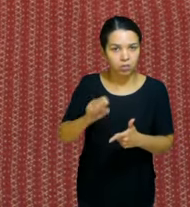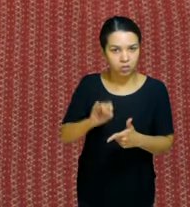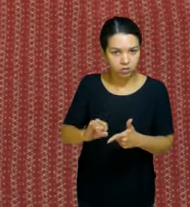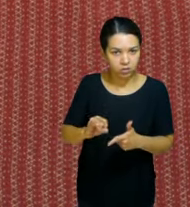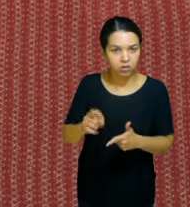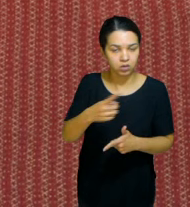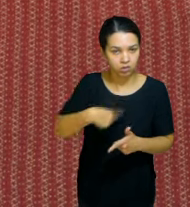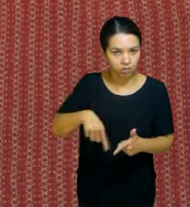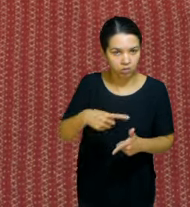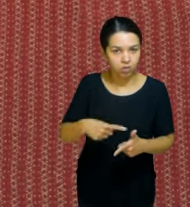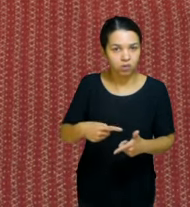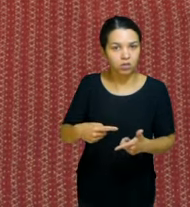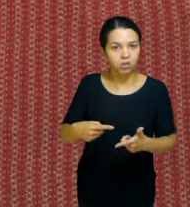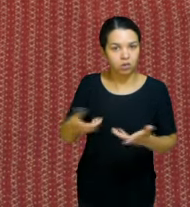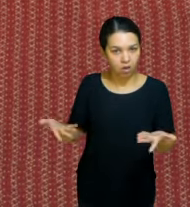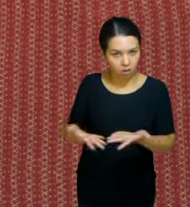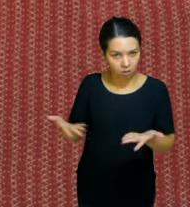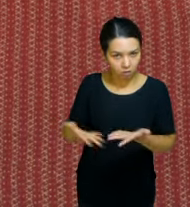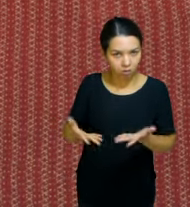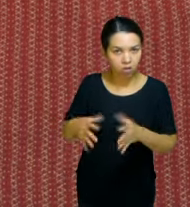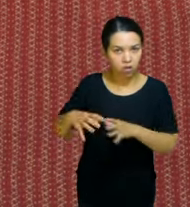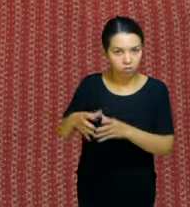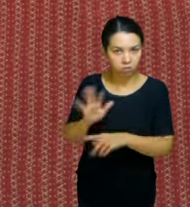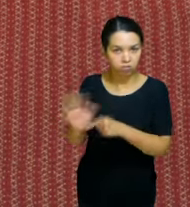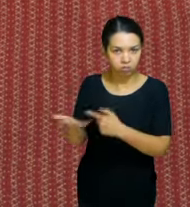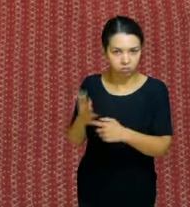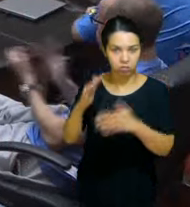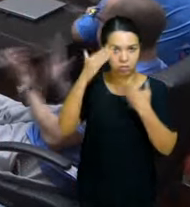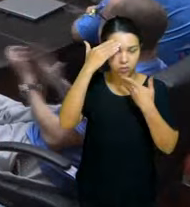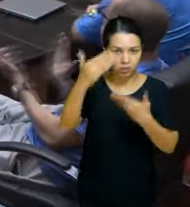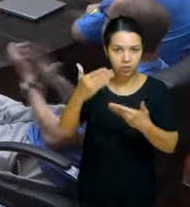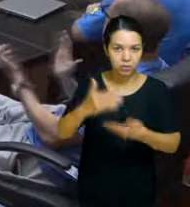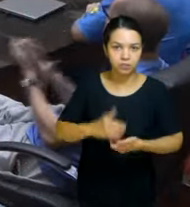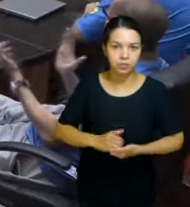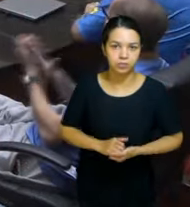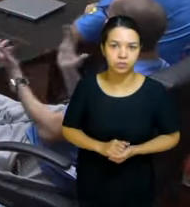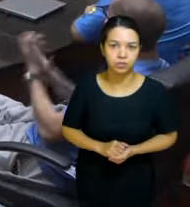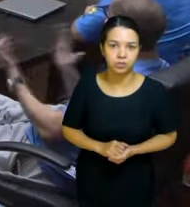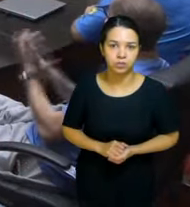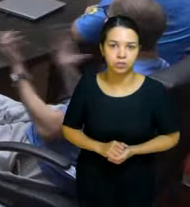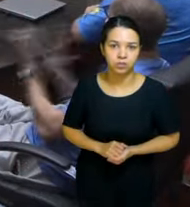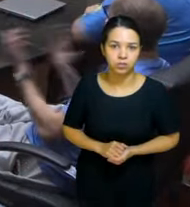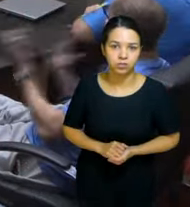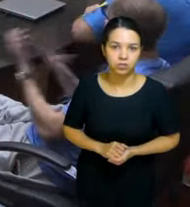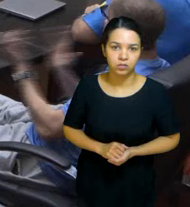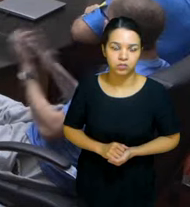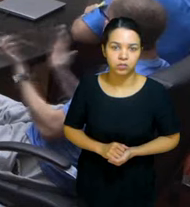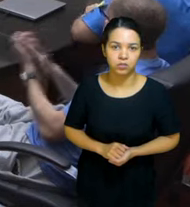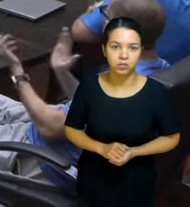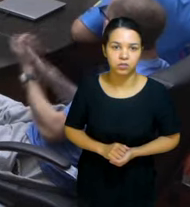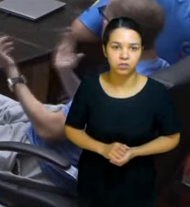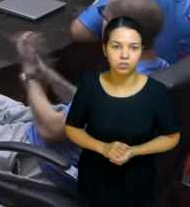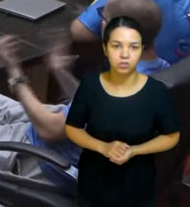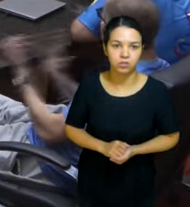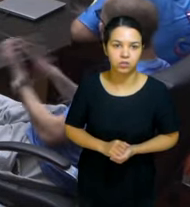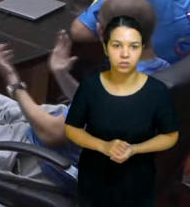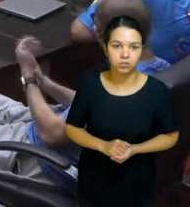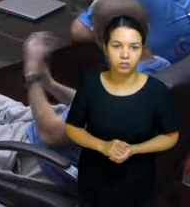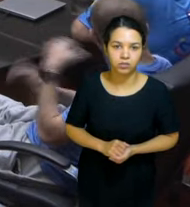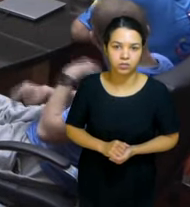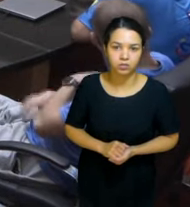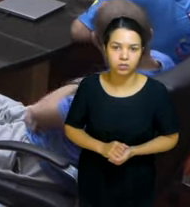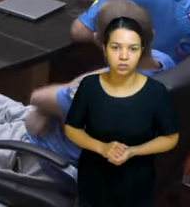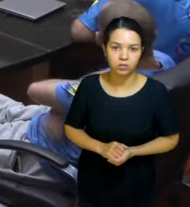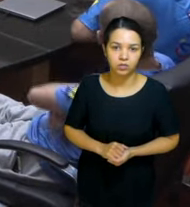maneira proativa e colaborativa. Muito obrigado. Obrigado, Márcio. Antes